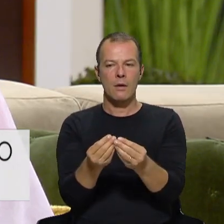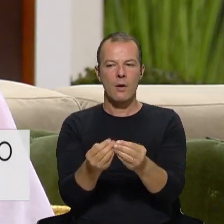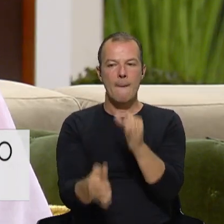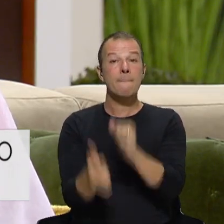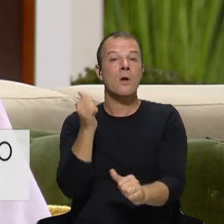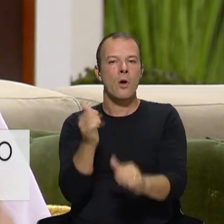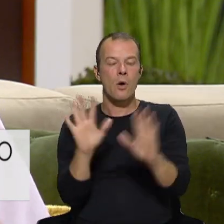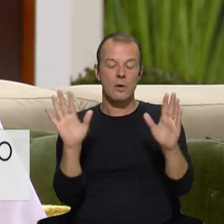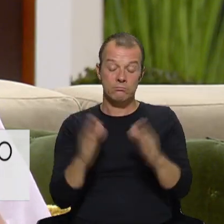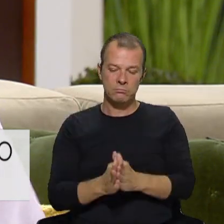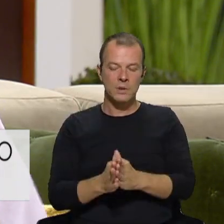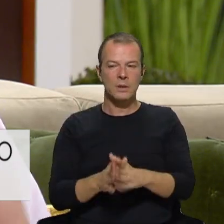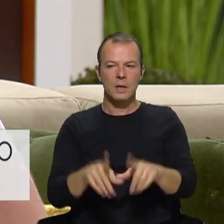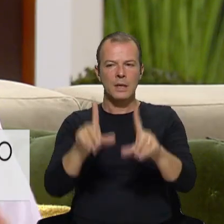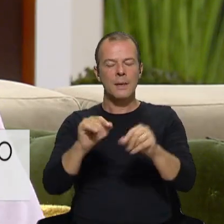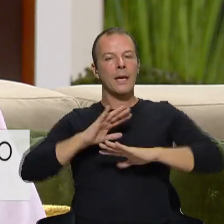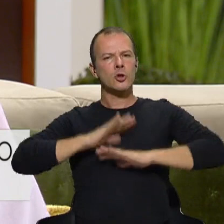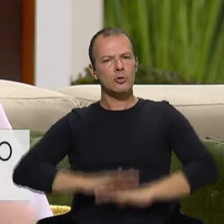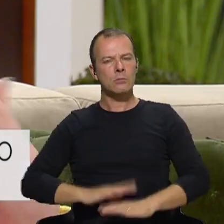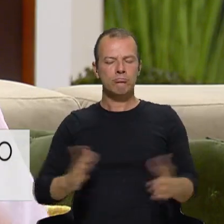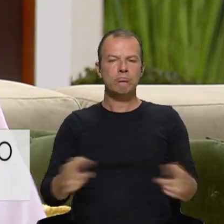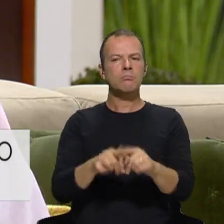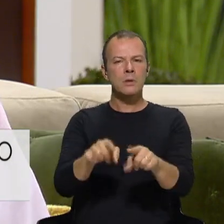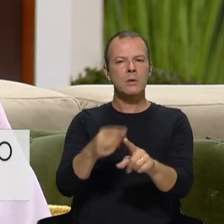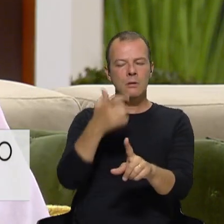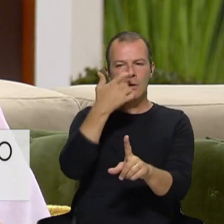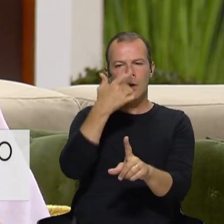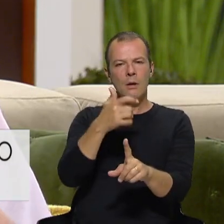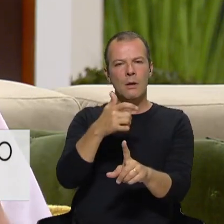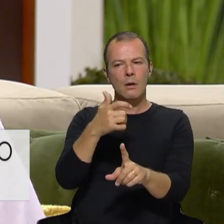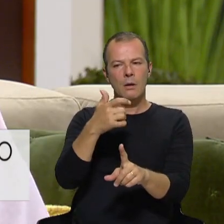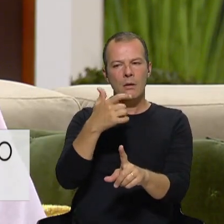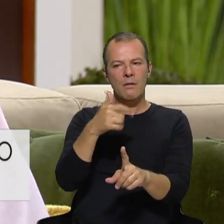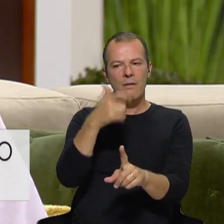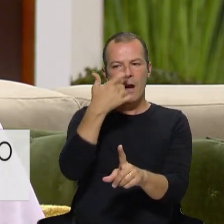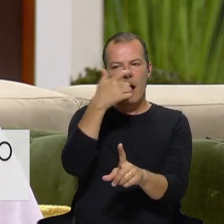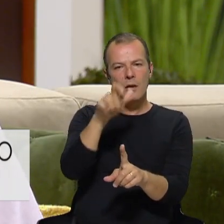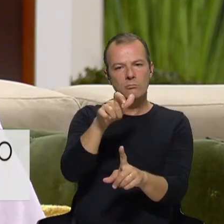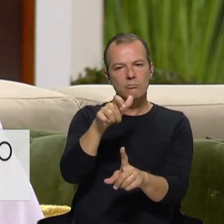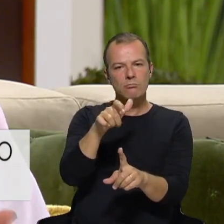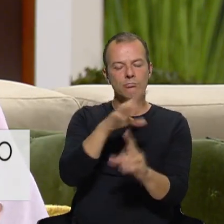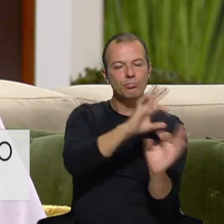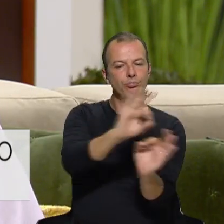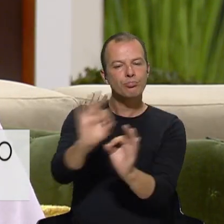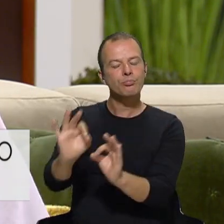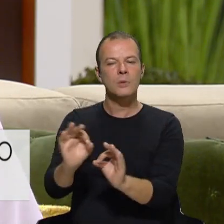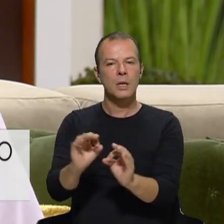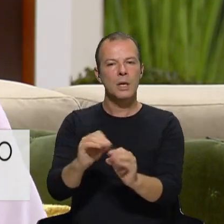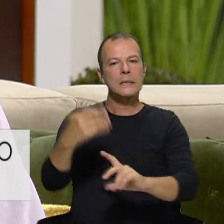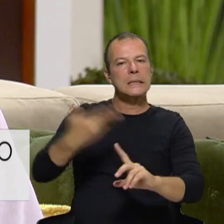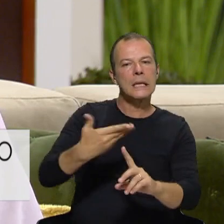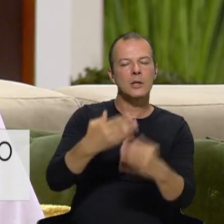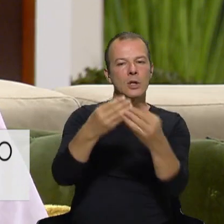muito melhor e que possam ficar descansados que há alguém que vai zelar pelos interesses, pelos direitos e